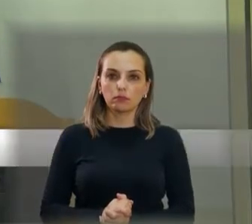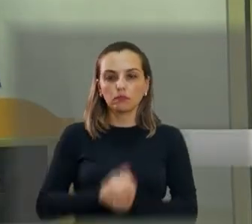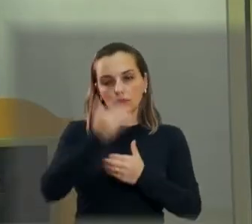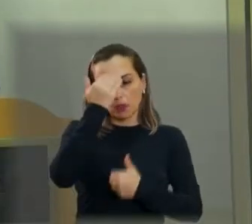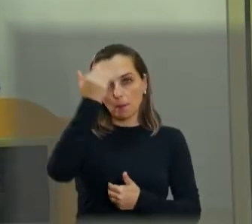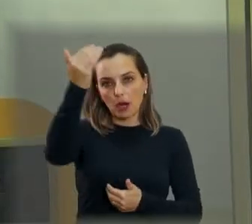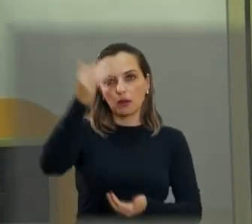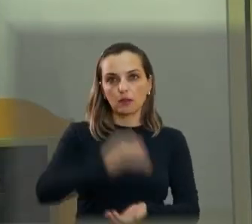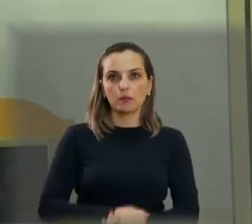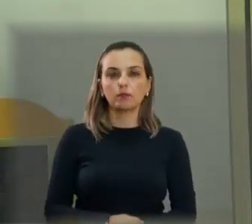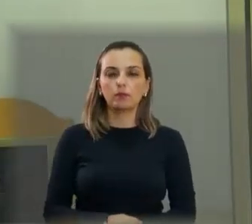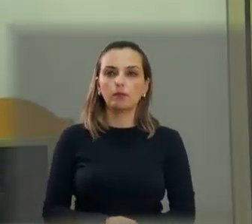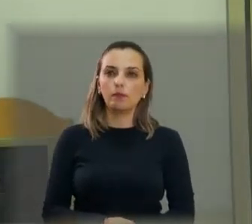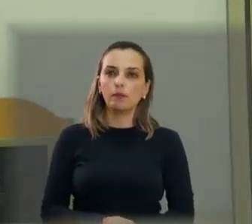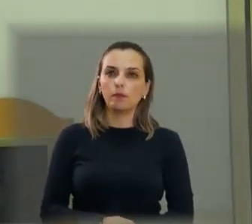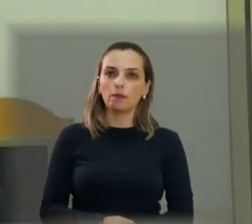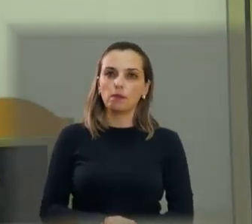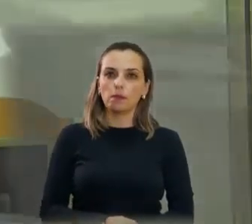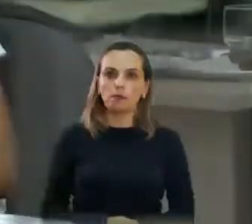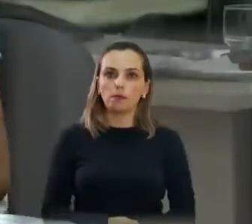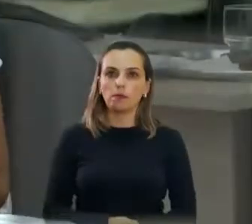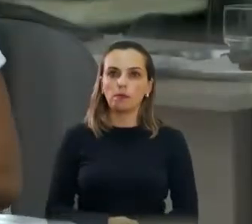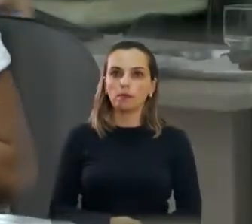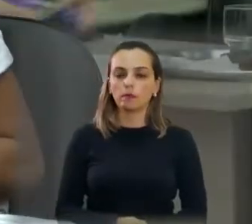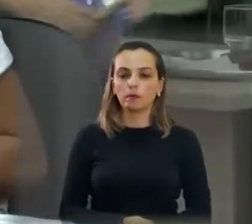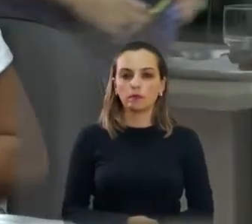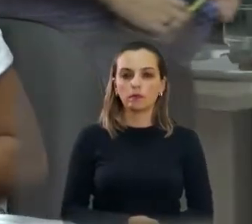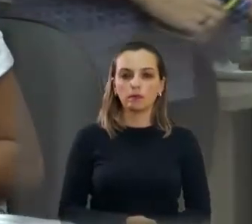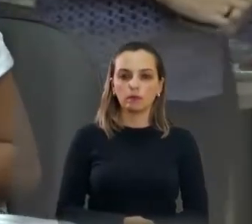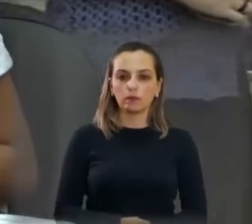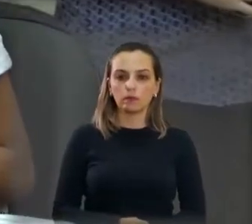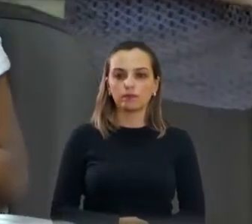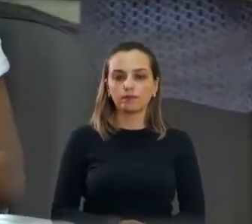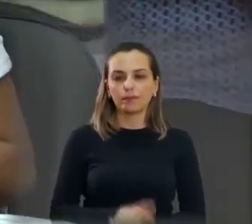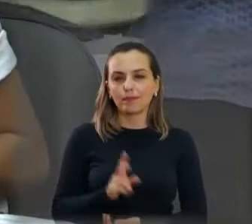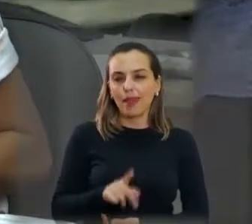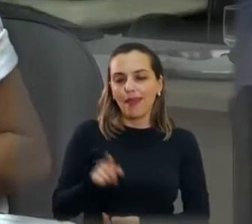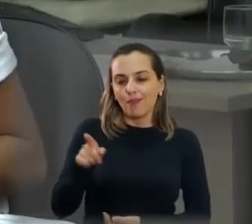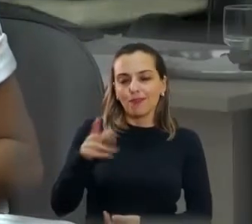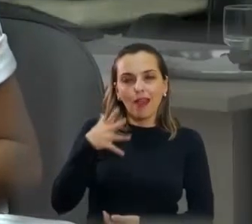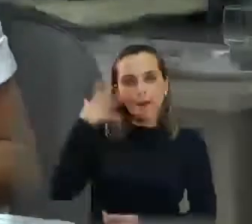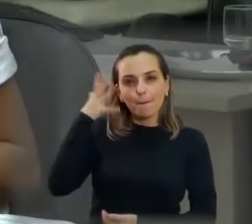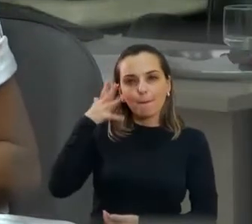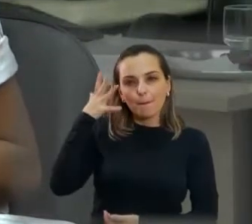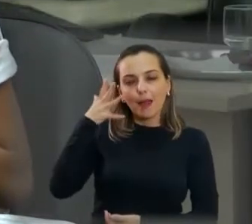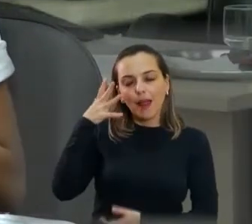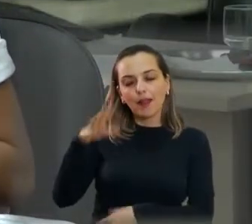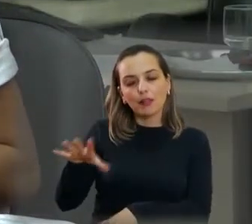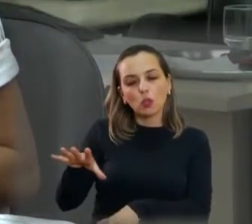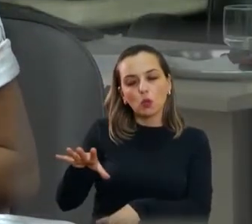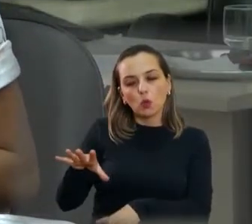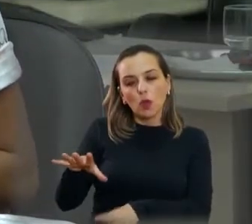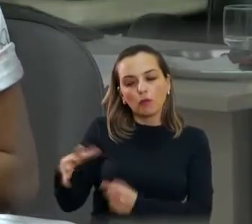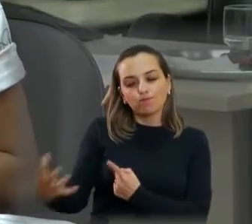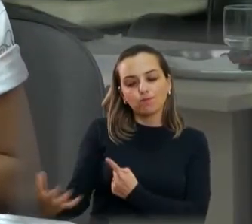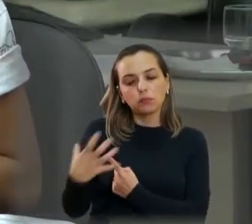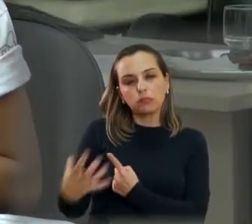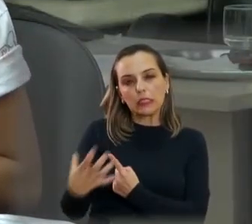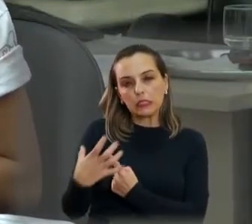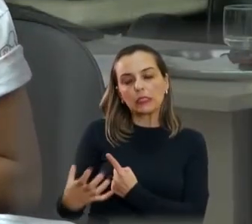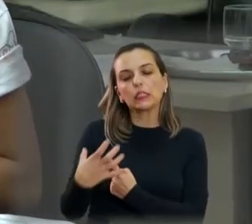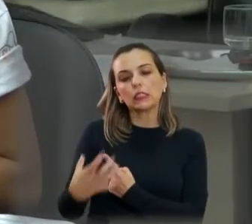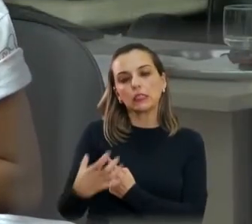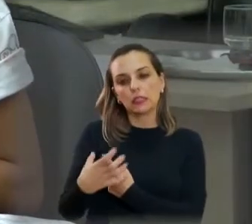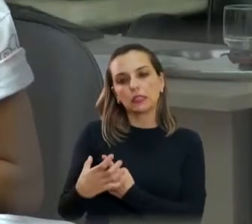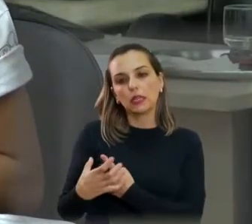Obrigada. Muito obrigada, Fabiana. É inspiradora a sua fala. E eu até anotei algumas questões aqui, e